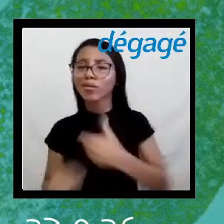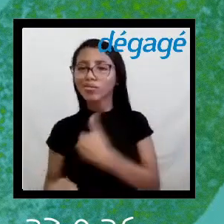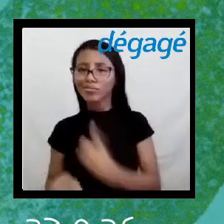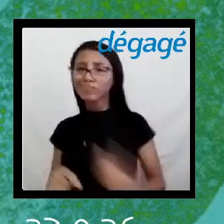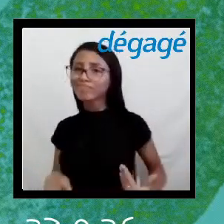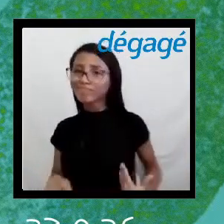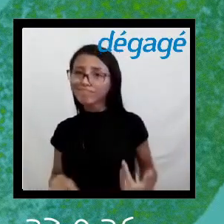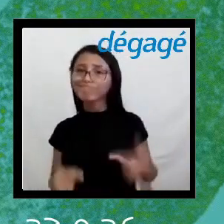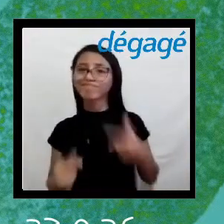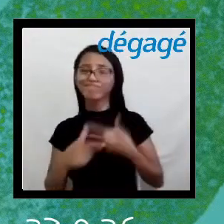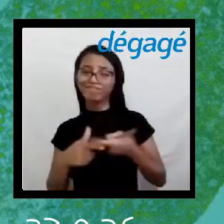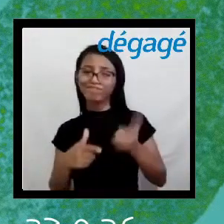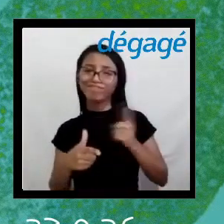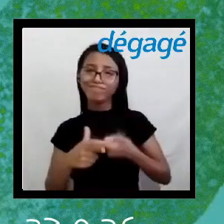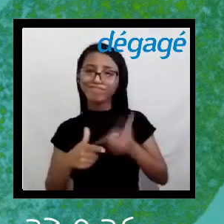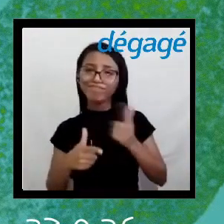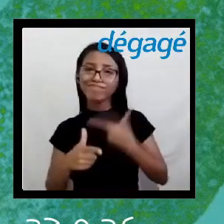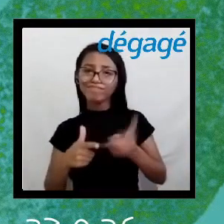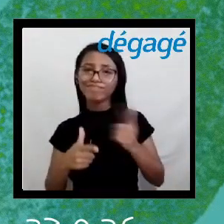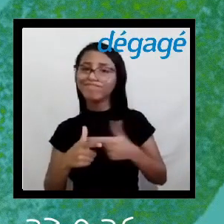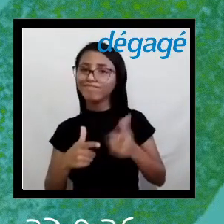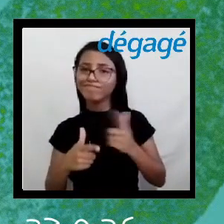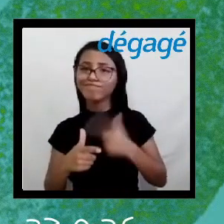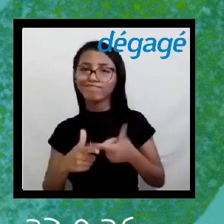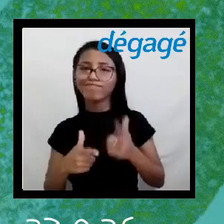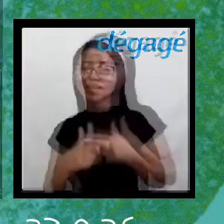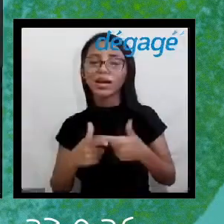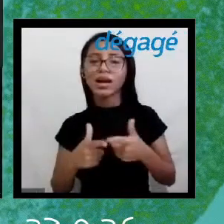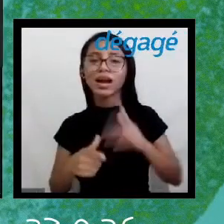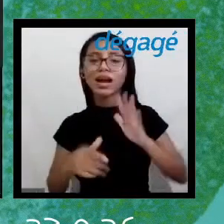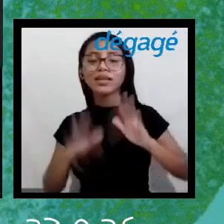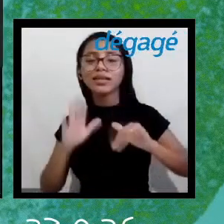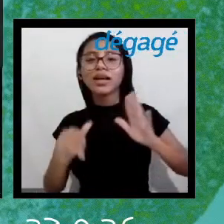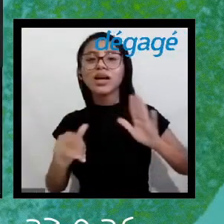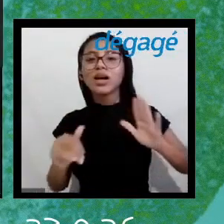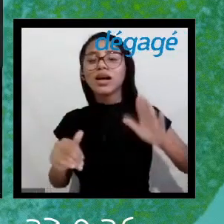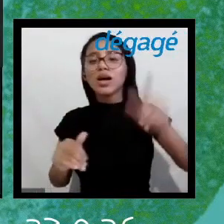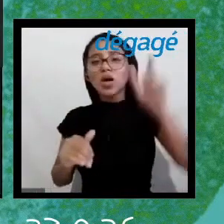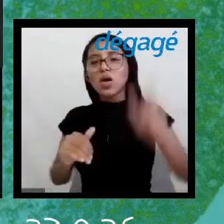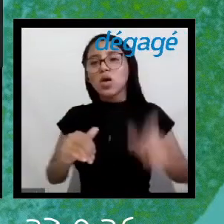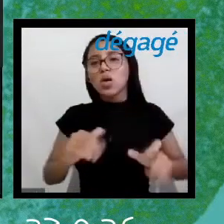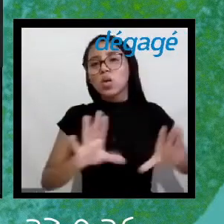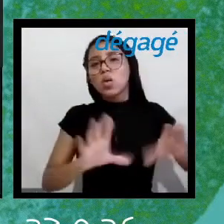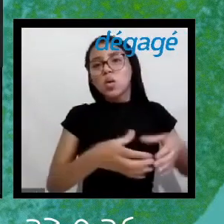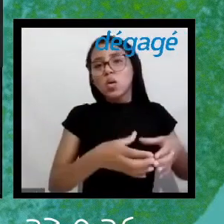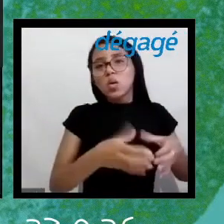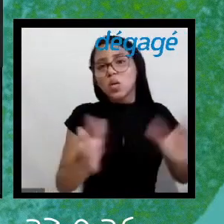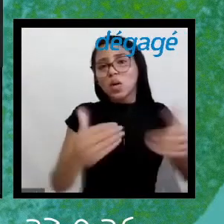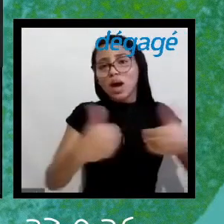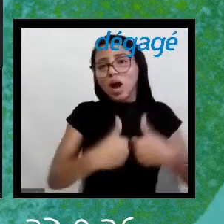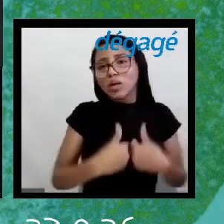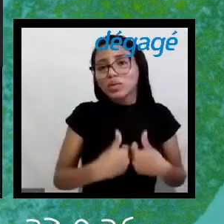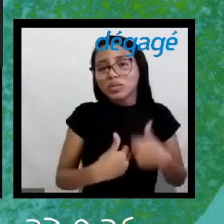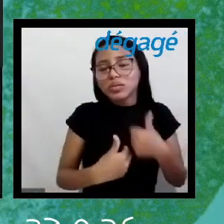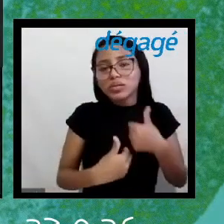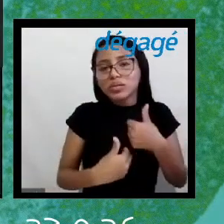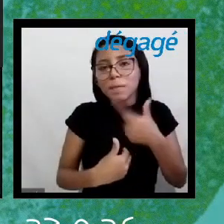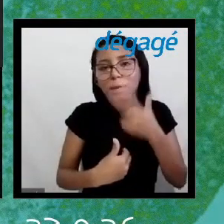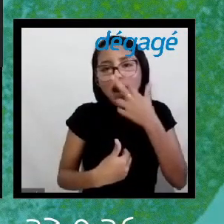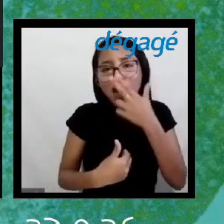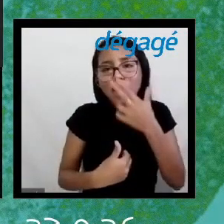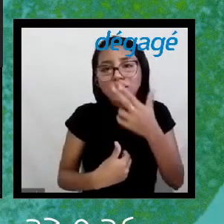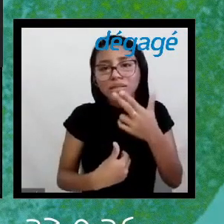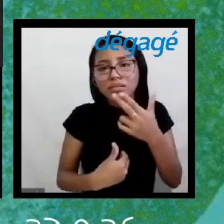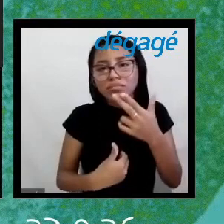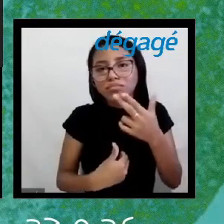são invisibilizados, porque o sistema não os reconhece como potentes e fluidos. É